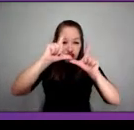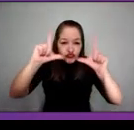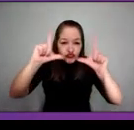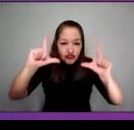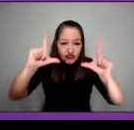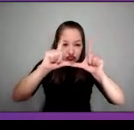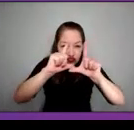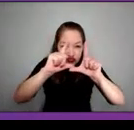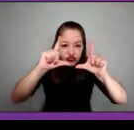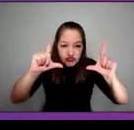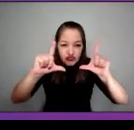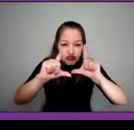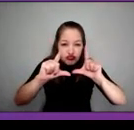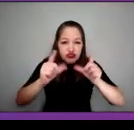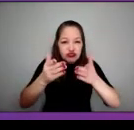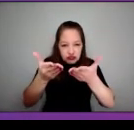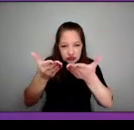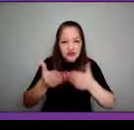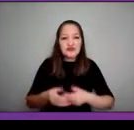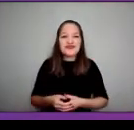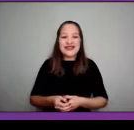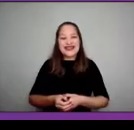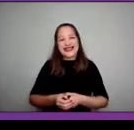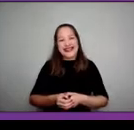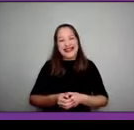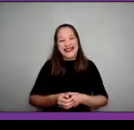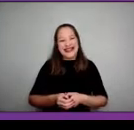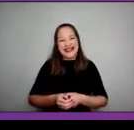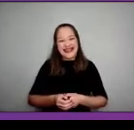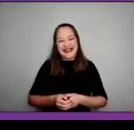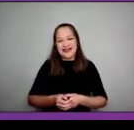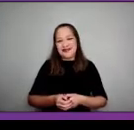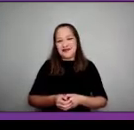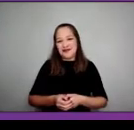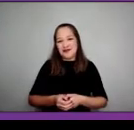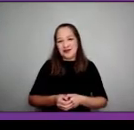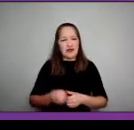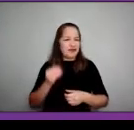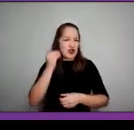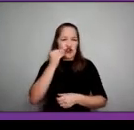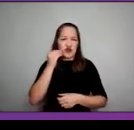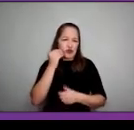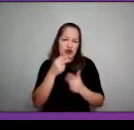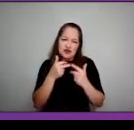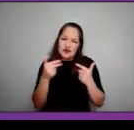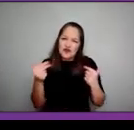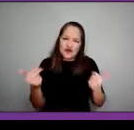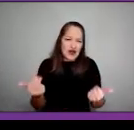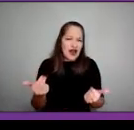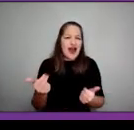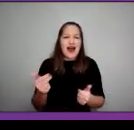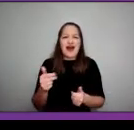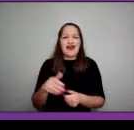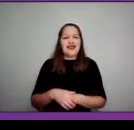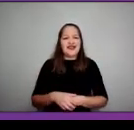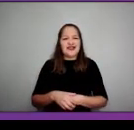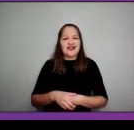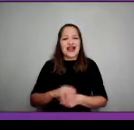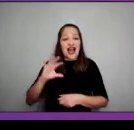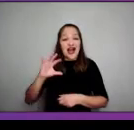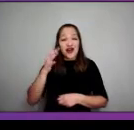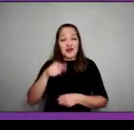Opa enfim e aí Segue Marcelo de experiência de situações aqui que eu